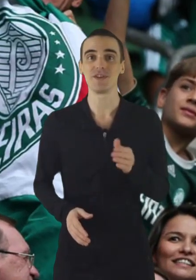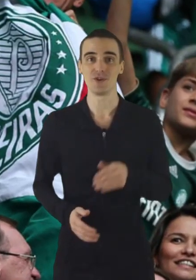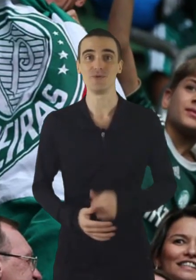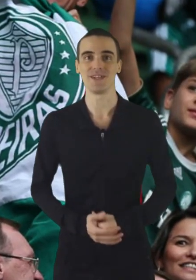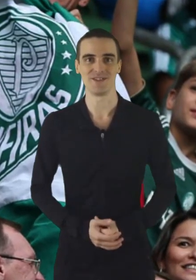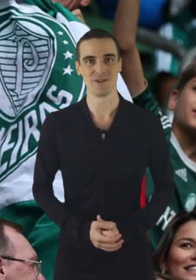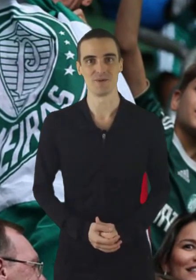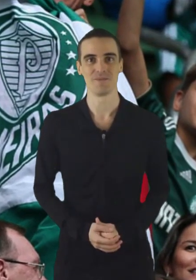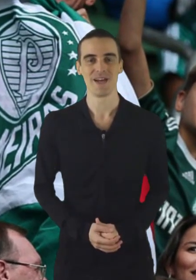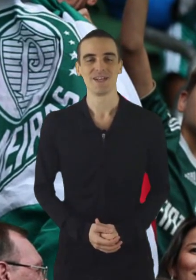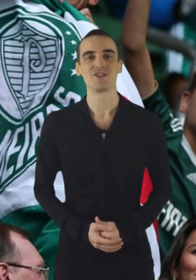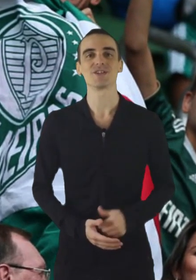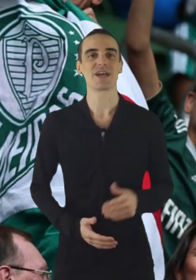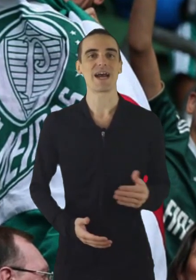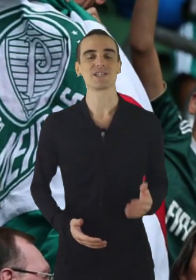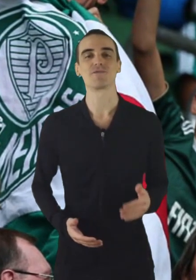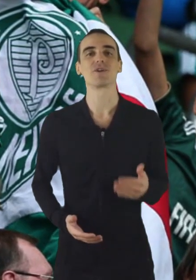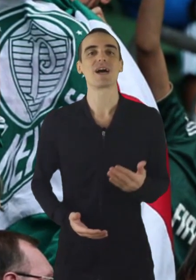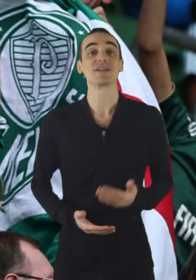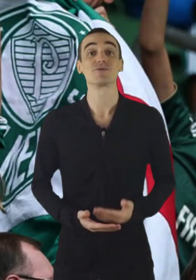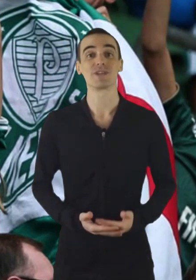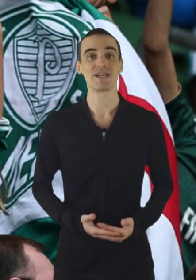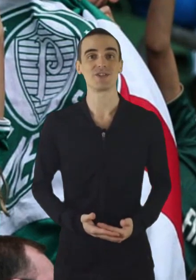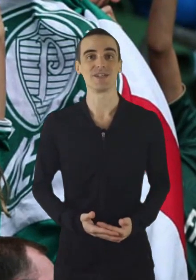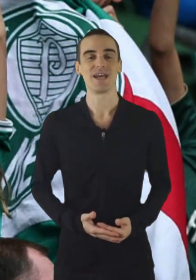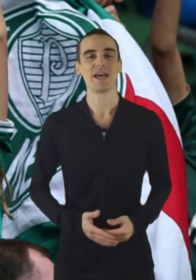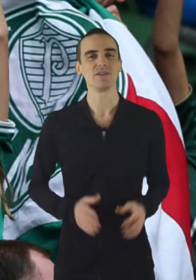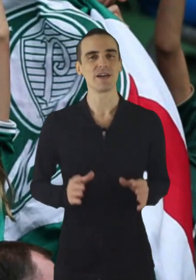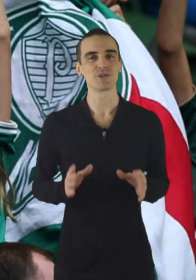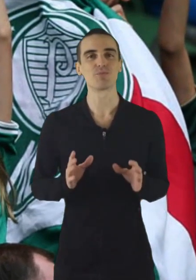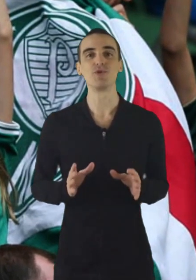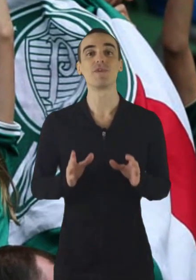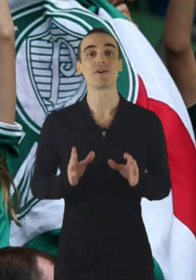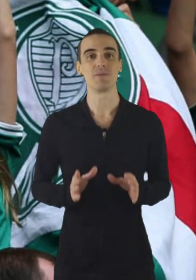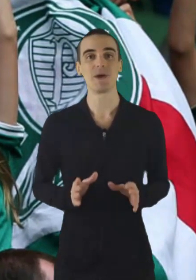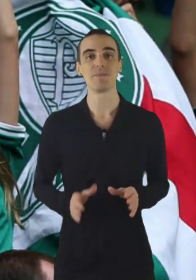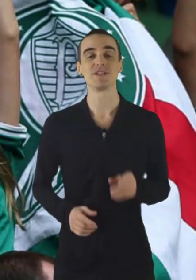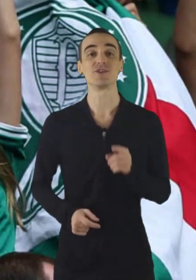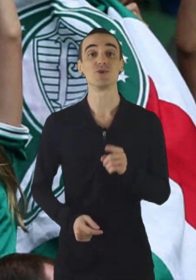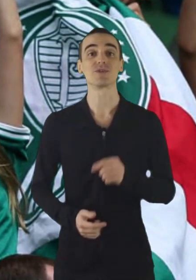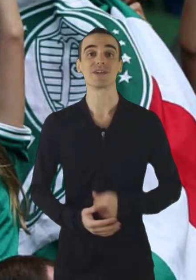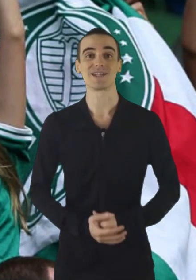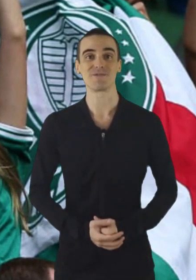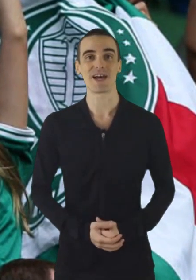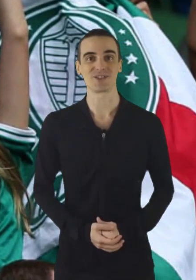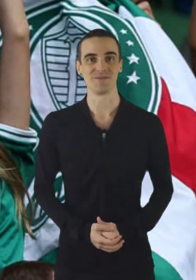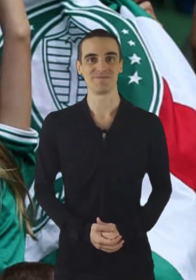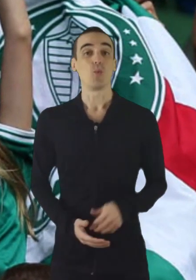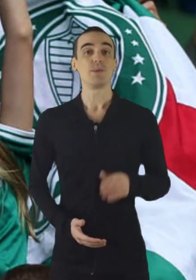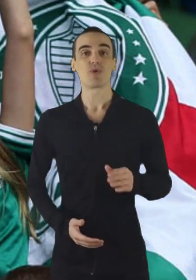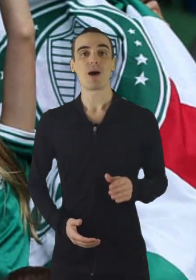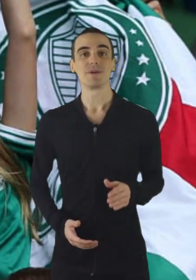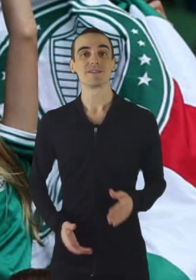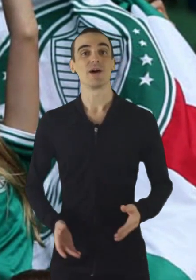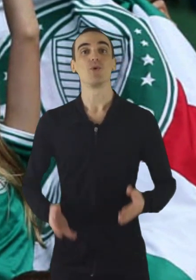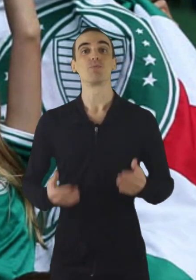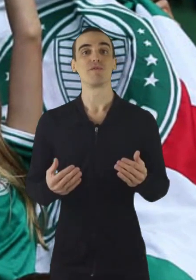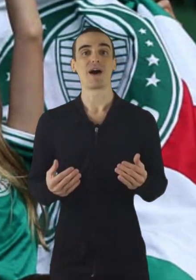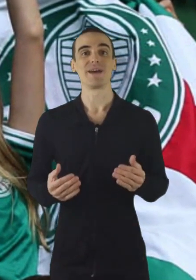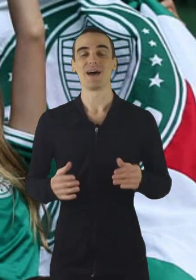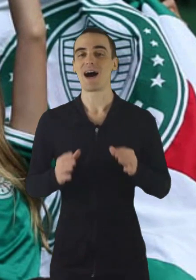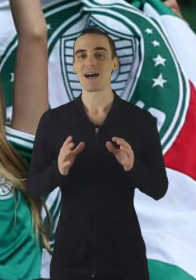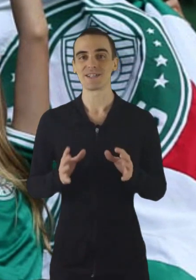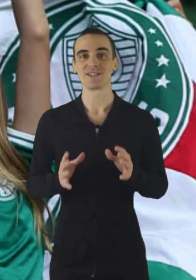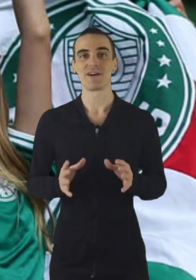do maior campeão da América e quer ficar sempre por dentro das novidades do Palmeiras se inscreva no canal agora mesmo porque eu estou acompanhando tudo